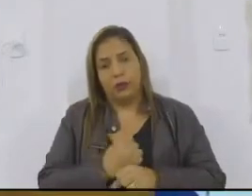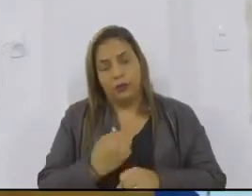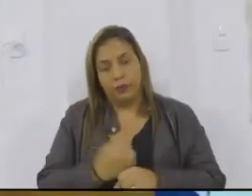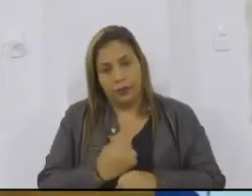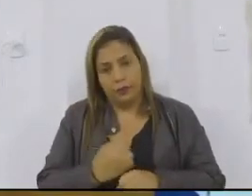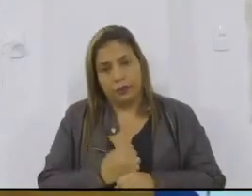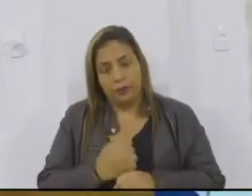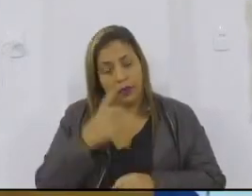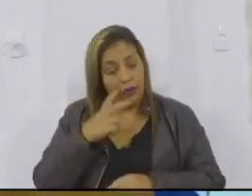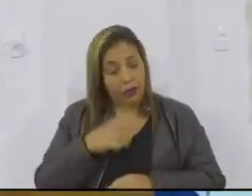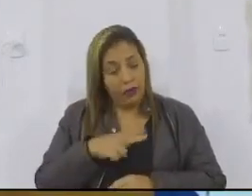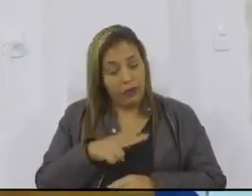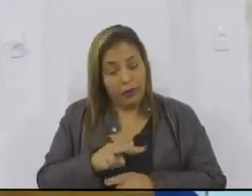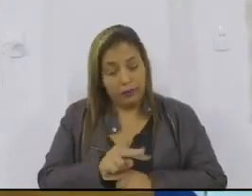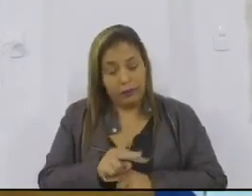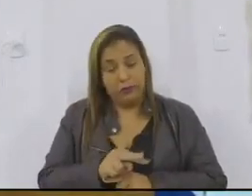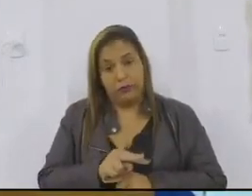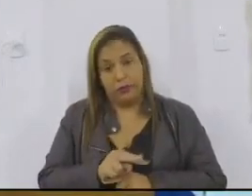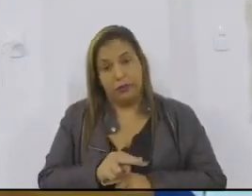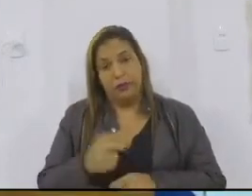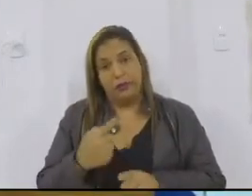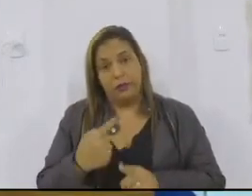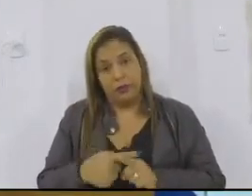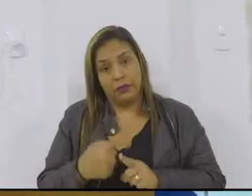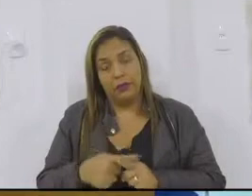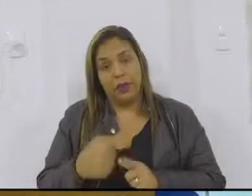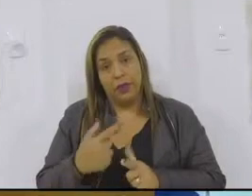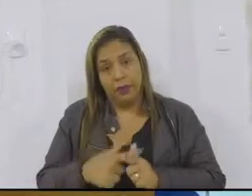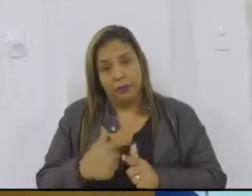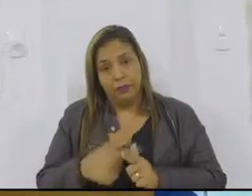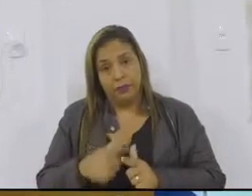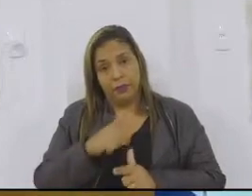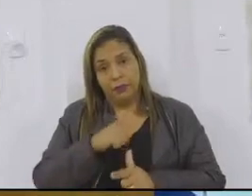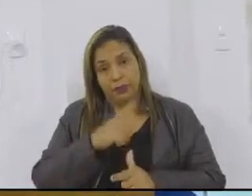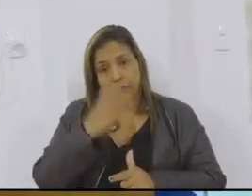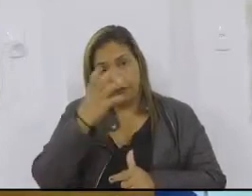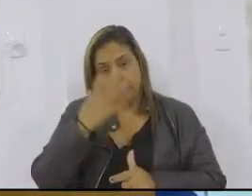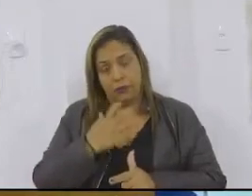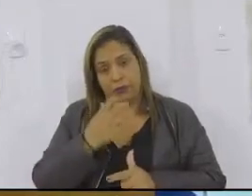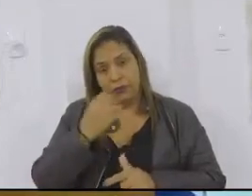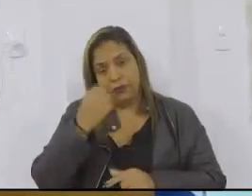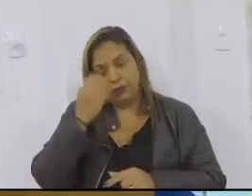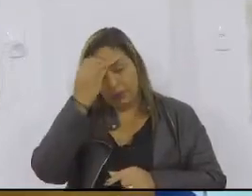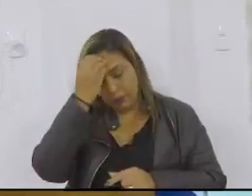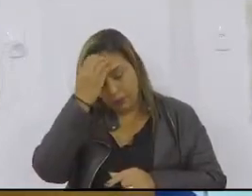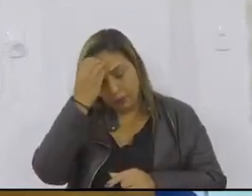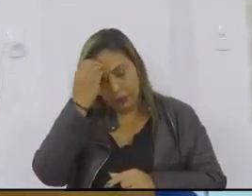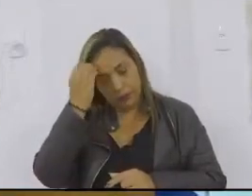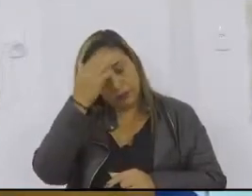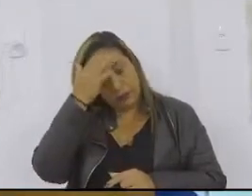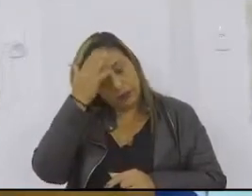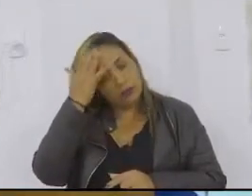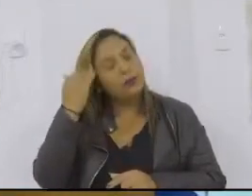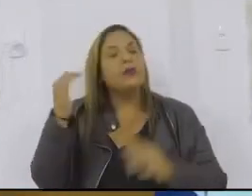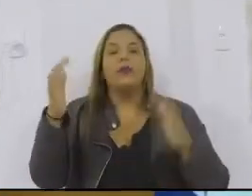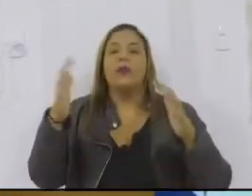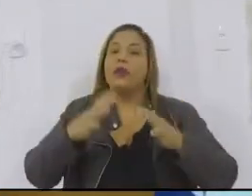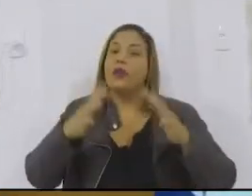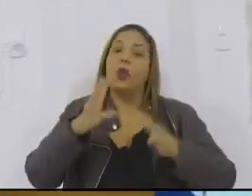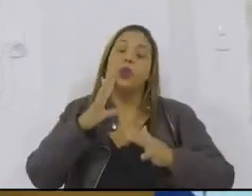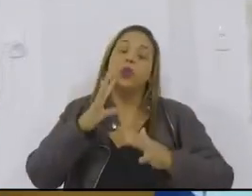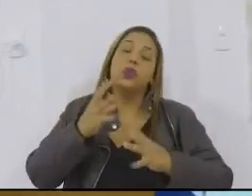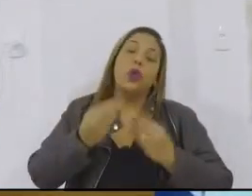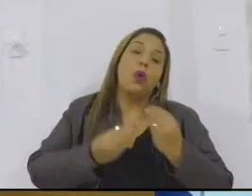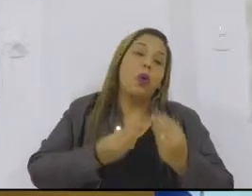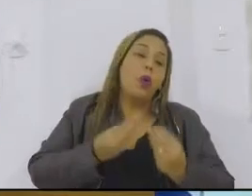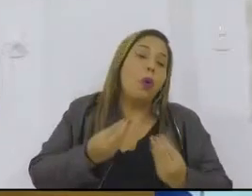né? Porque existe um problema sério. A água da chuva vem ali, cedeu Não sei se quando foi feito algum serviço